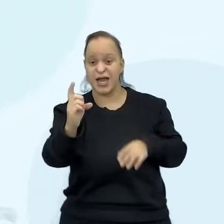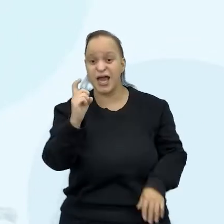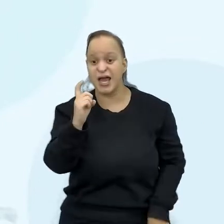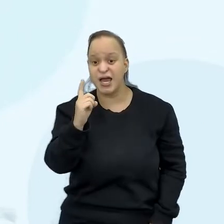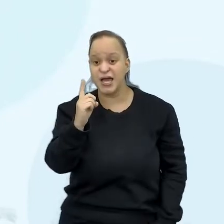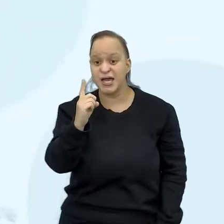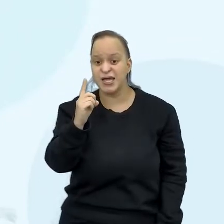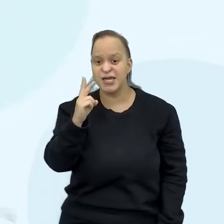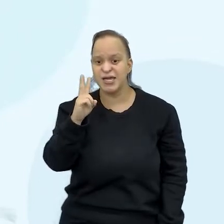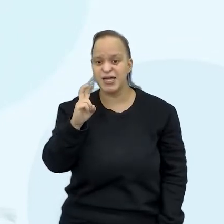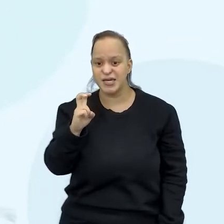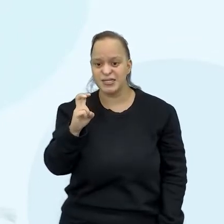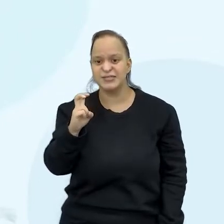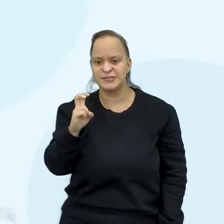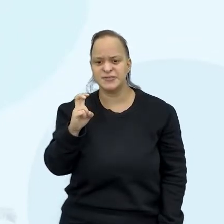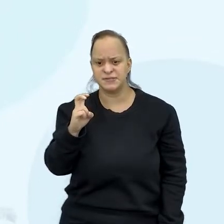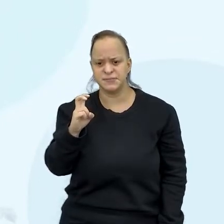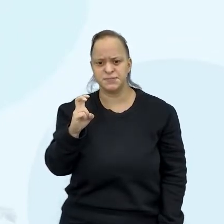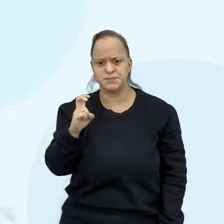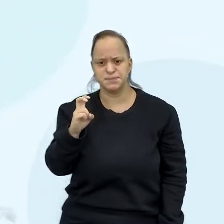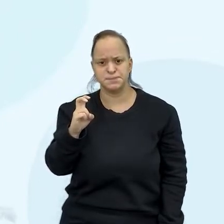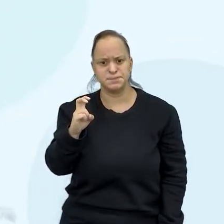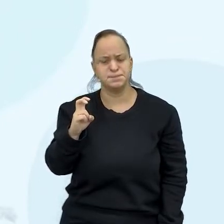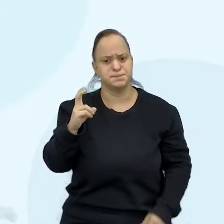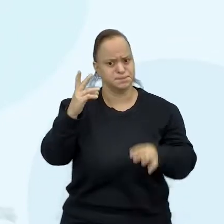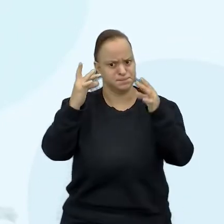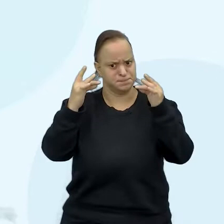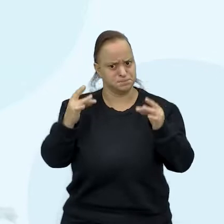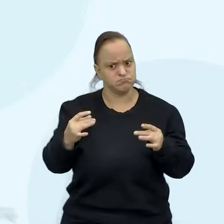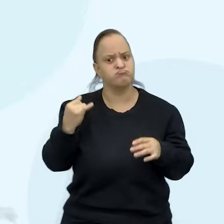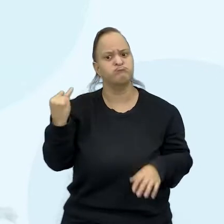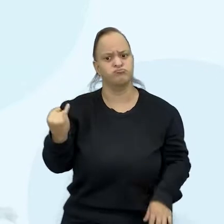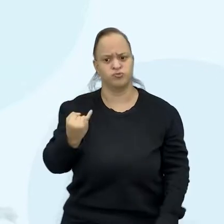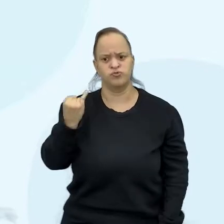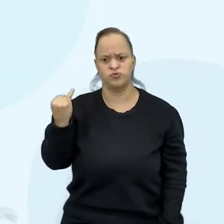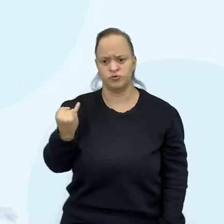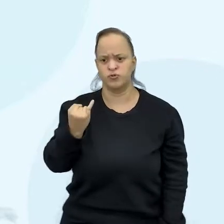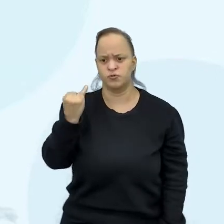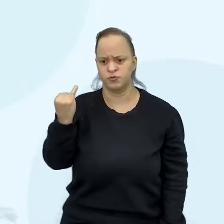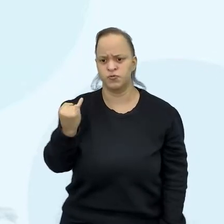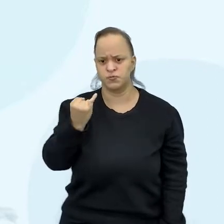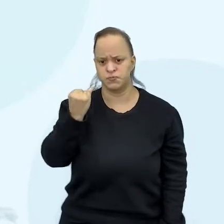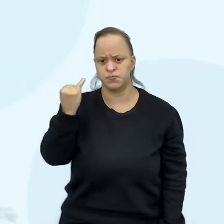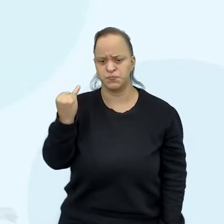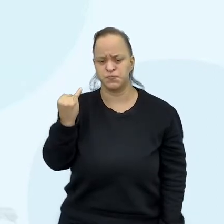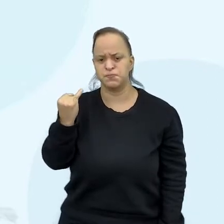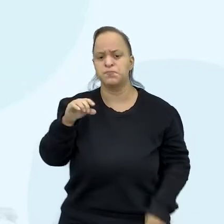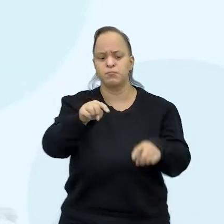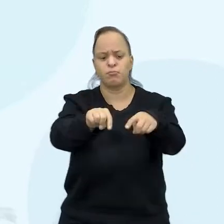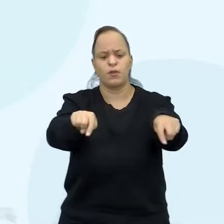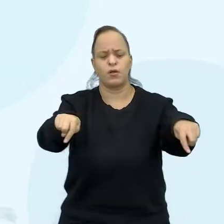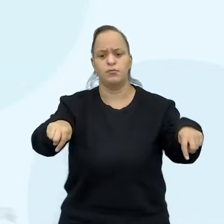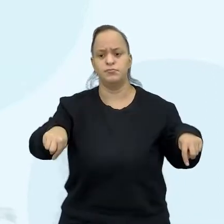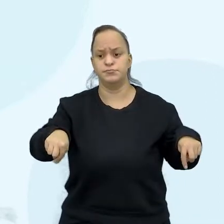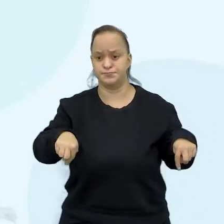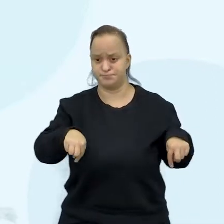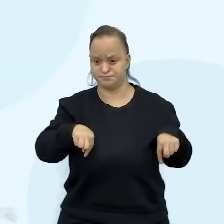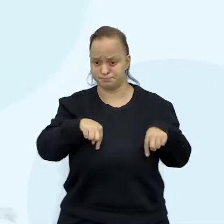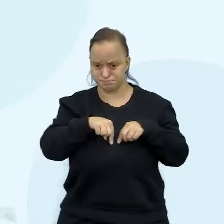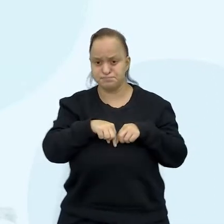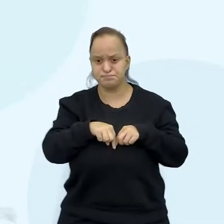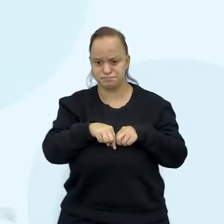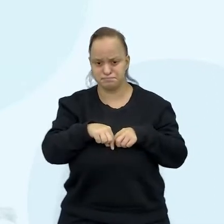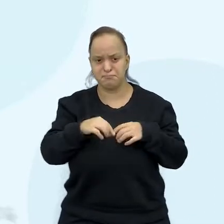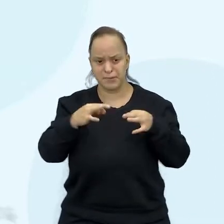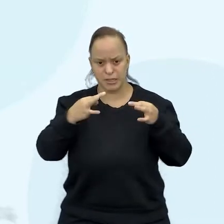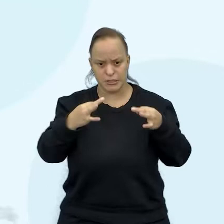comprimento, olha só que informações importantes. Então, os lotes são